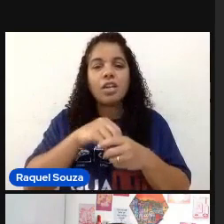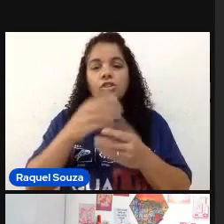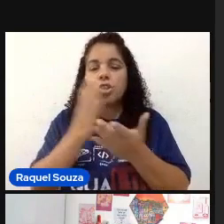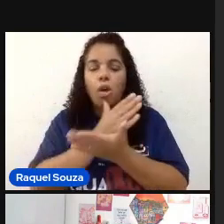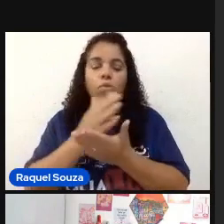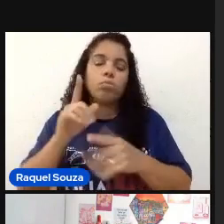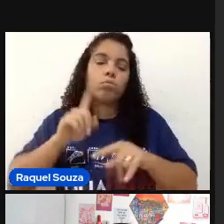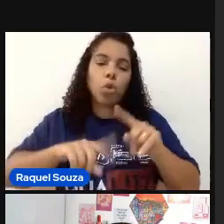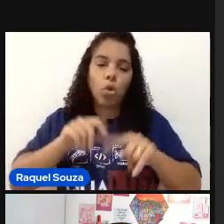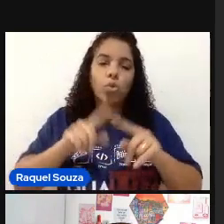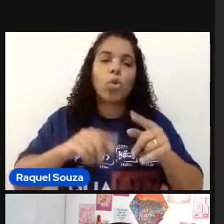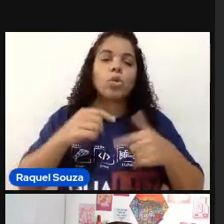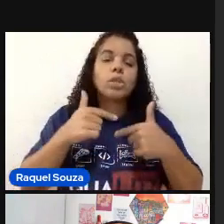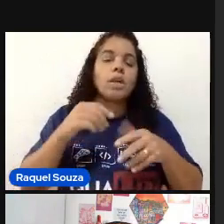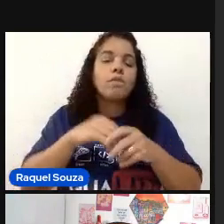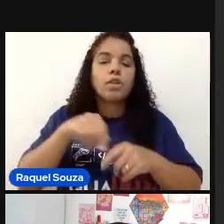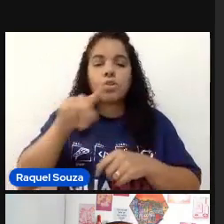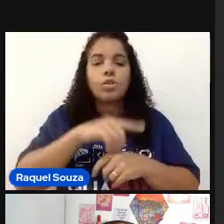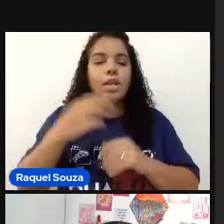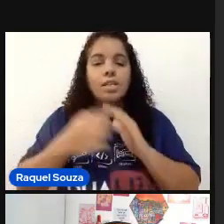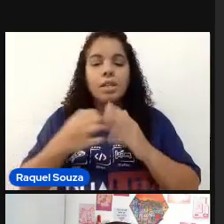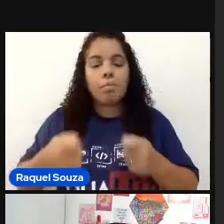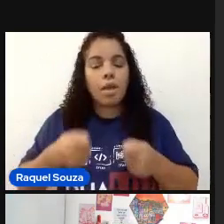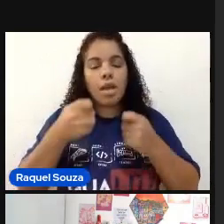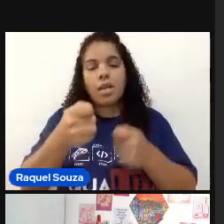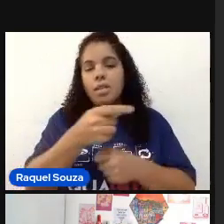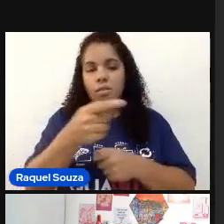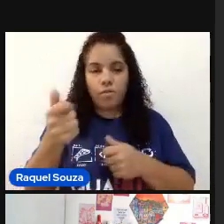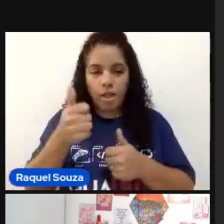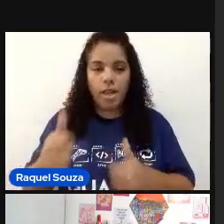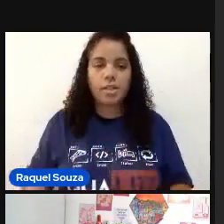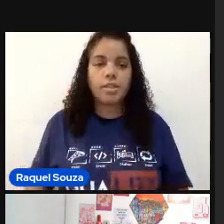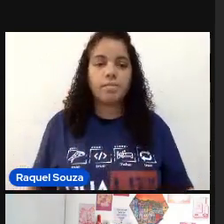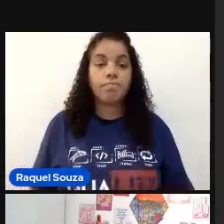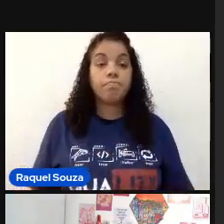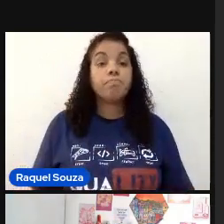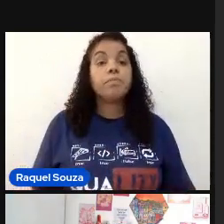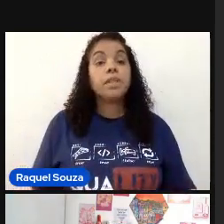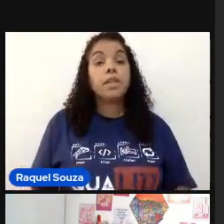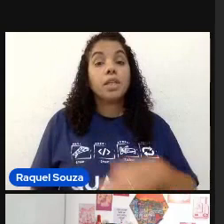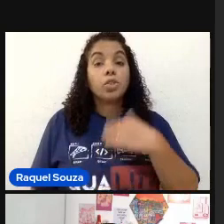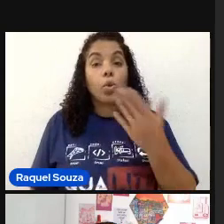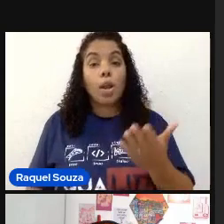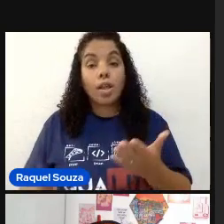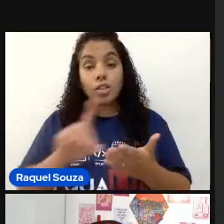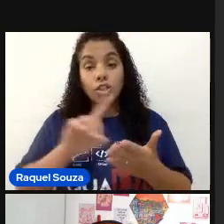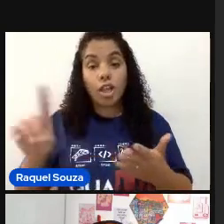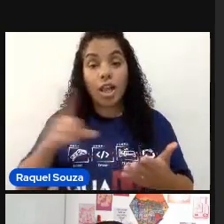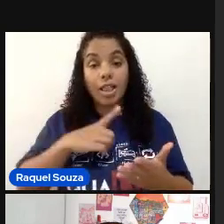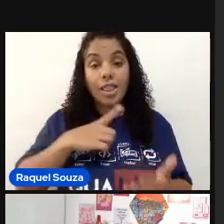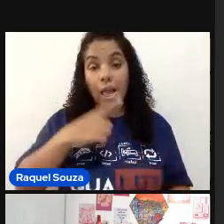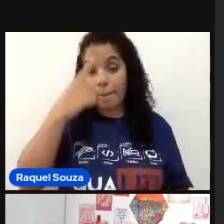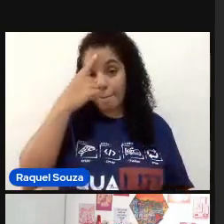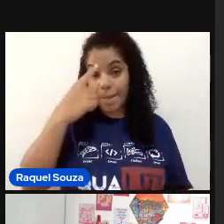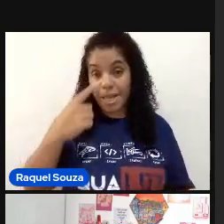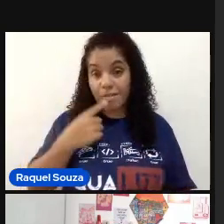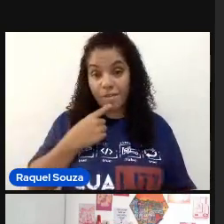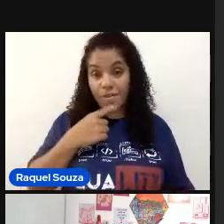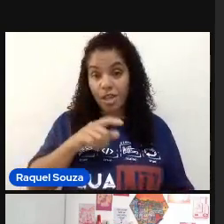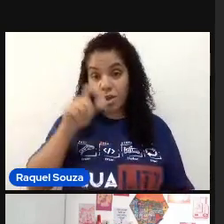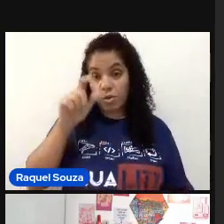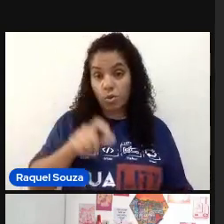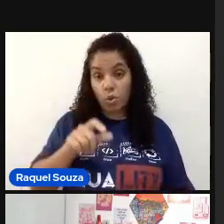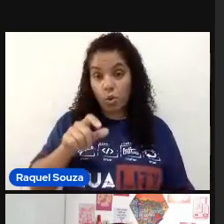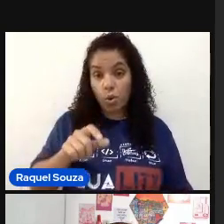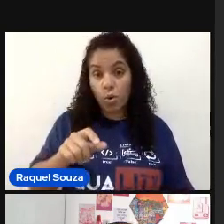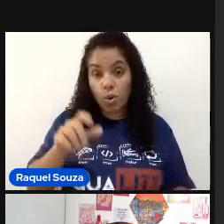e serviços que essa empresa oferece. E aí, do lado direito, a gente tem o perfil do cliente,